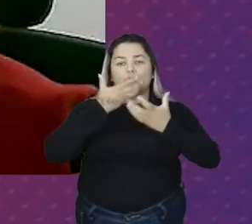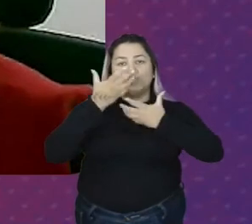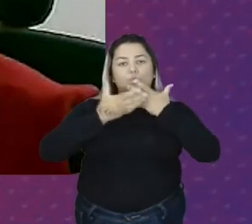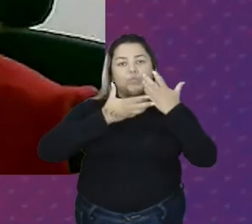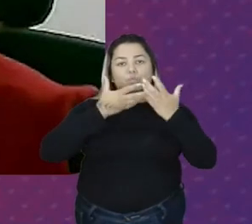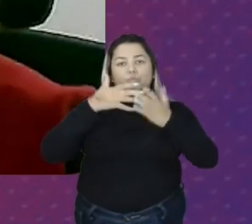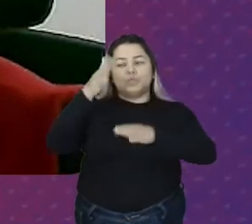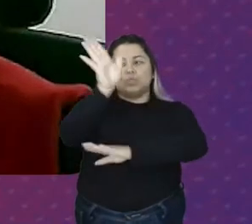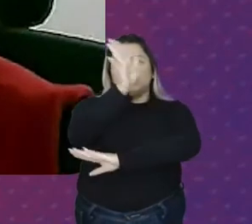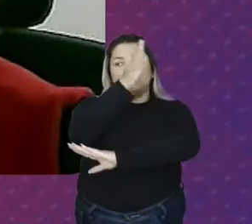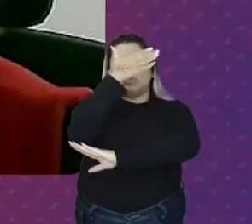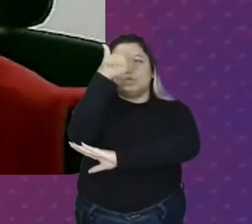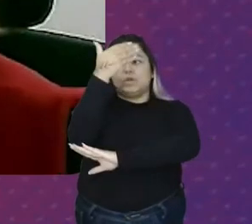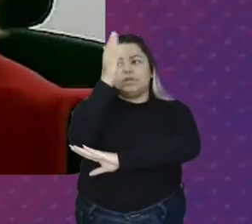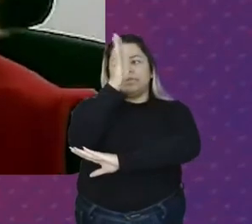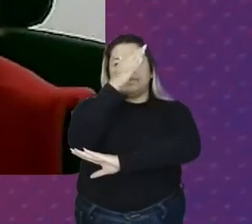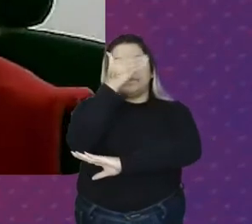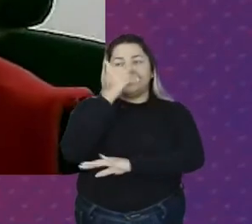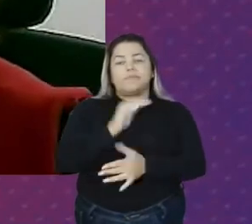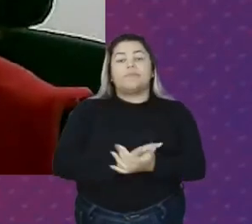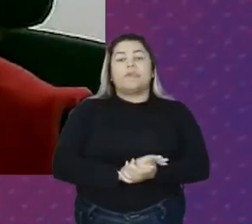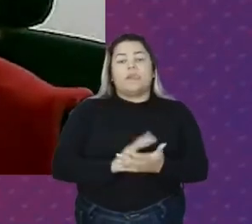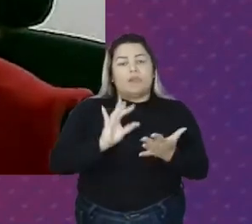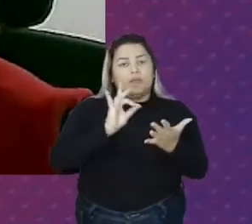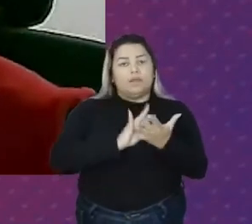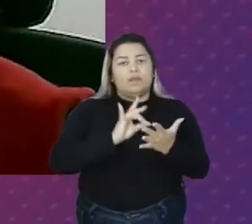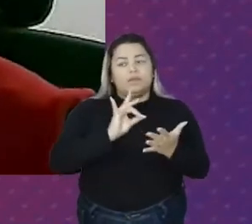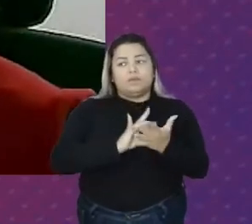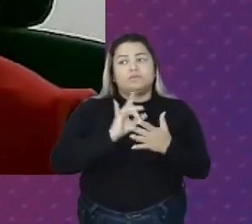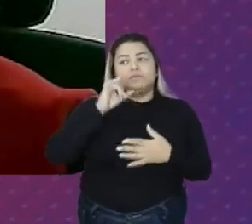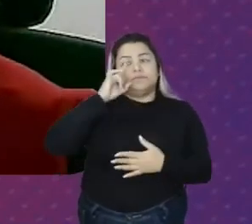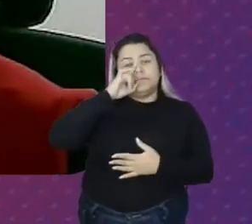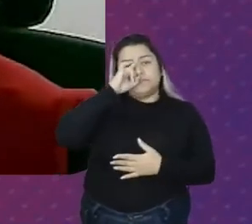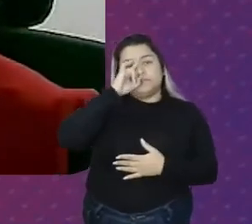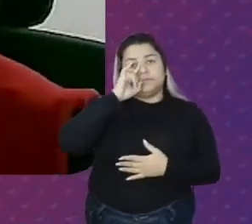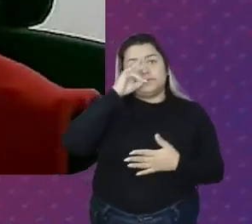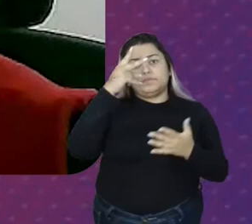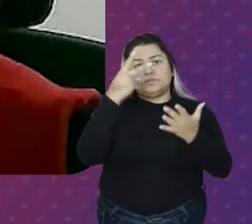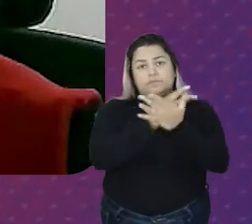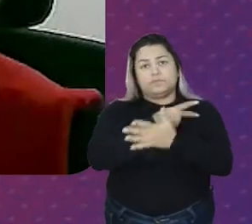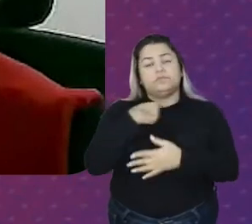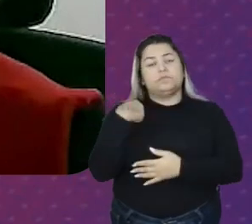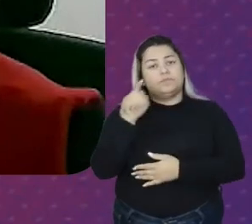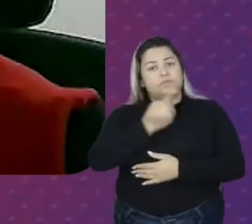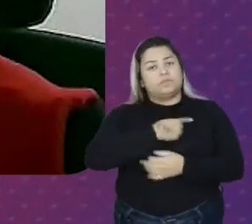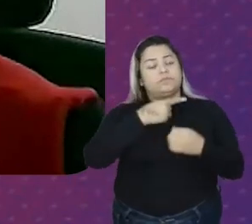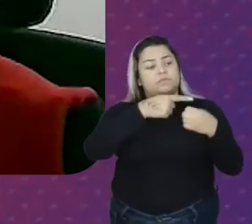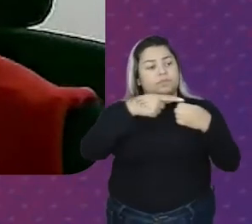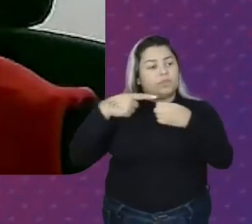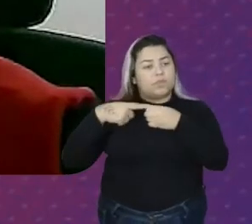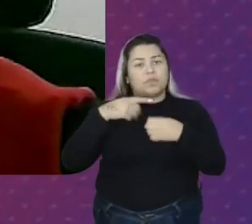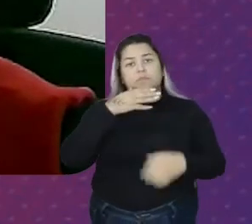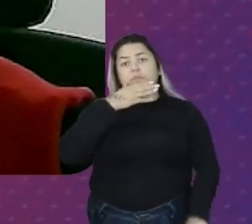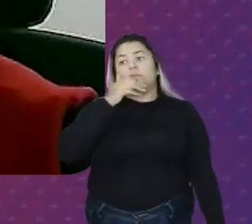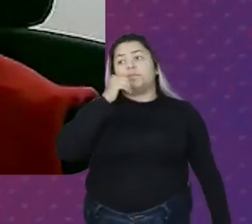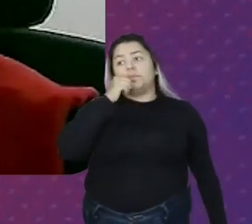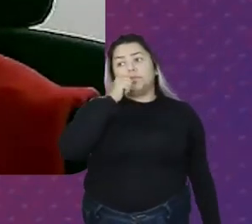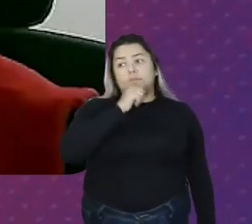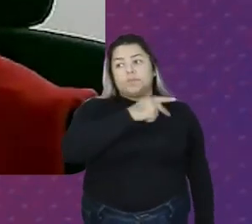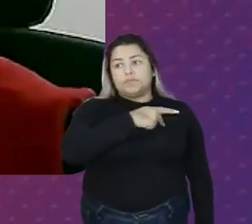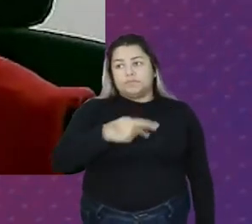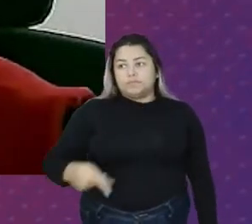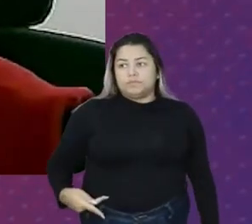momento, nesse fato gravíssimo que aconteceu aqui na nossa cidade, eu, como presidenta do Partido